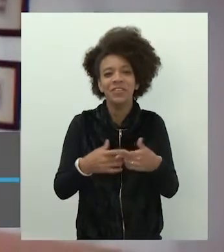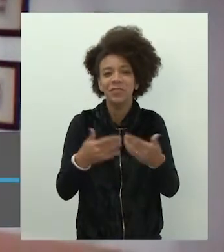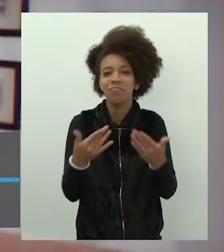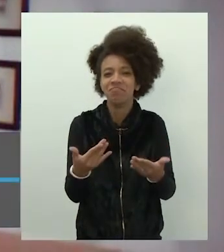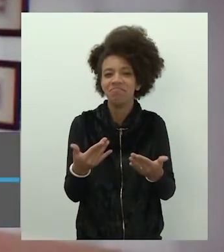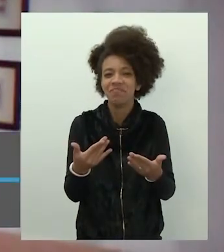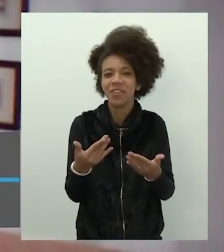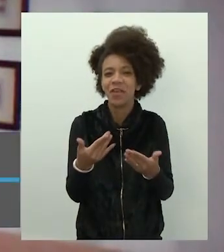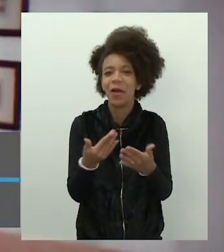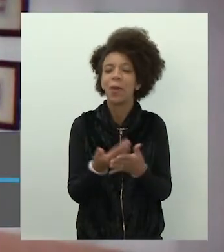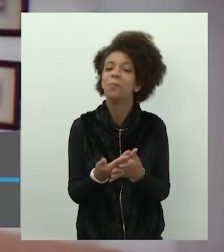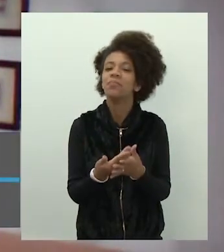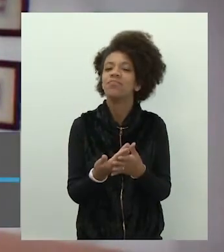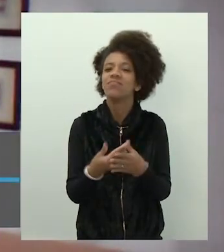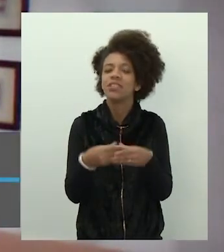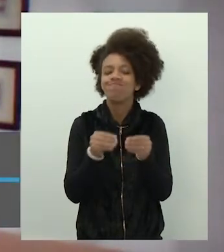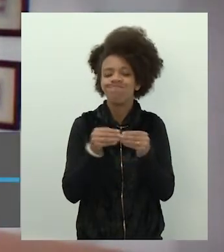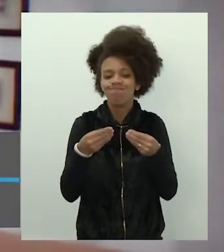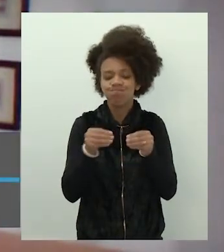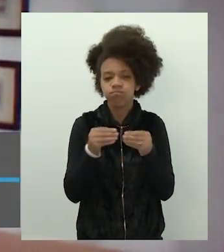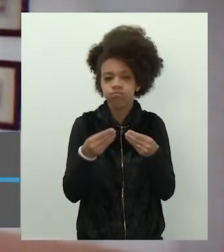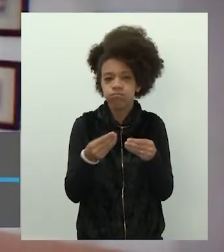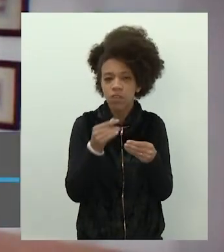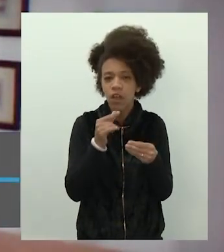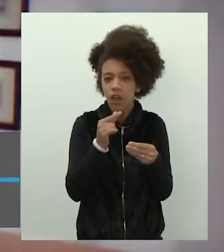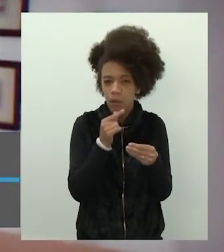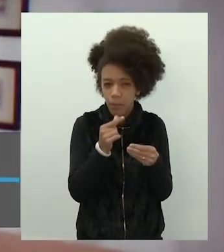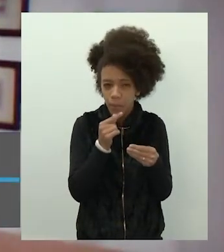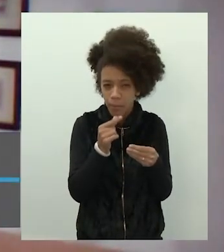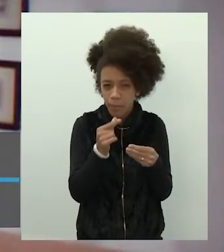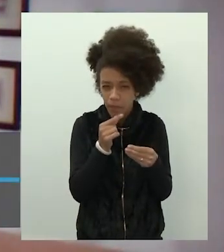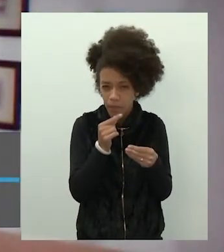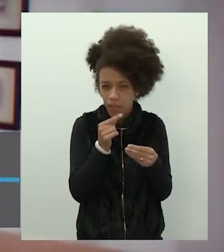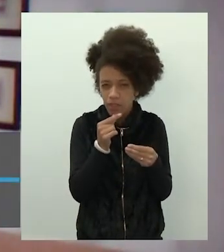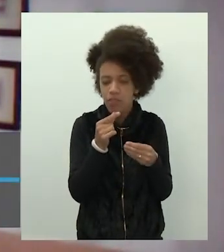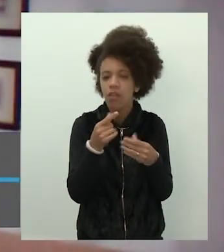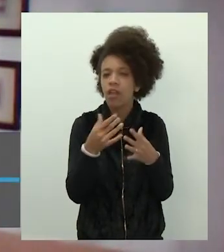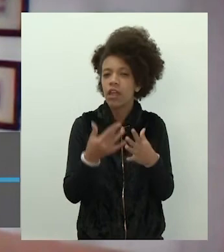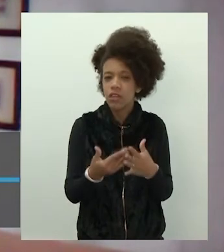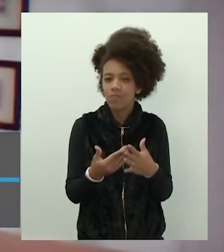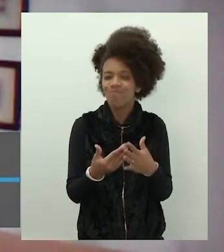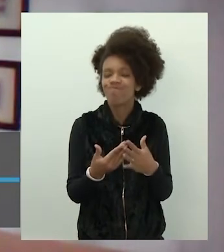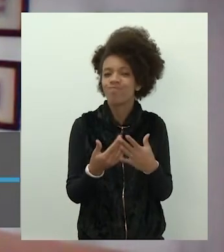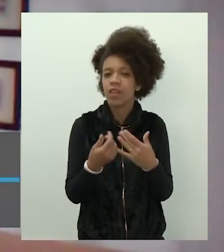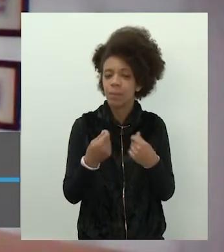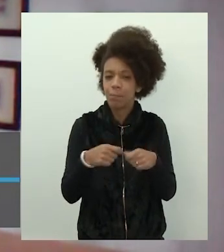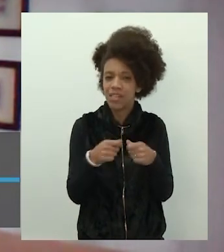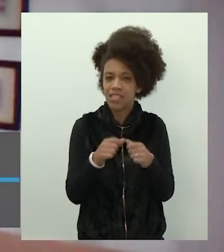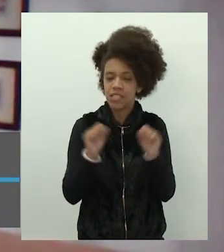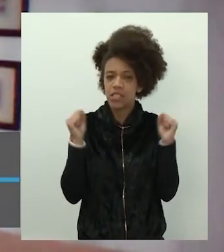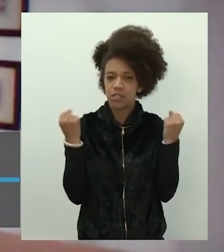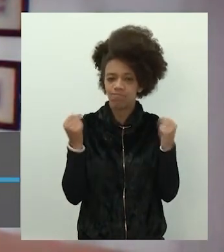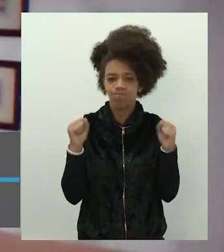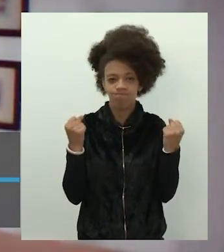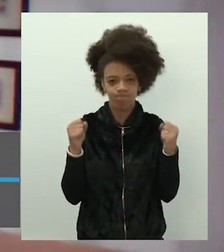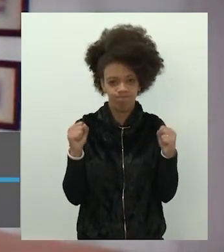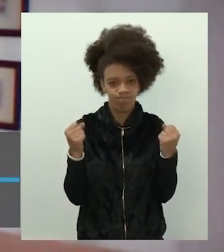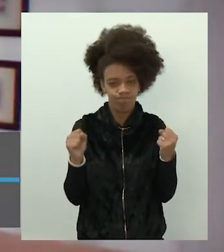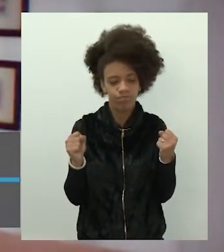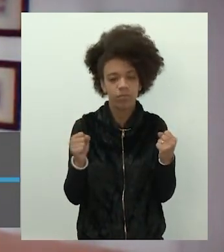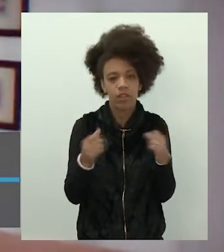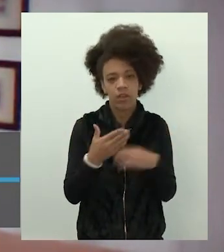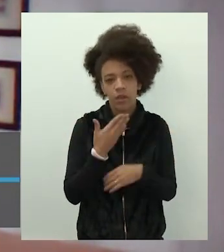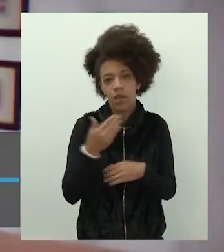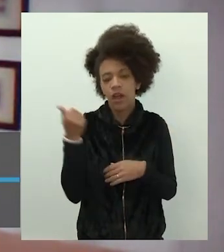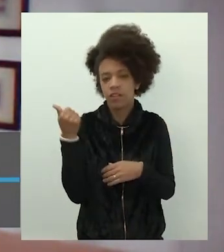do períneo fraca. Isso é possível fazer exercícios para melhorar, então, essa